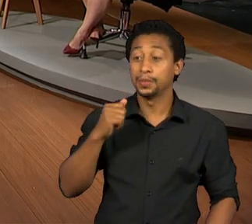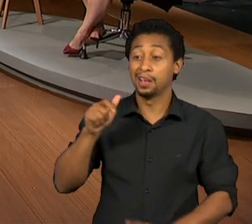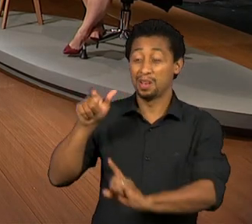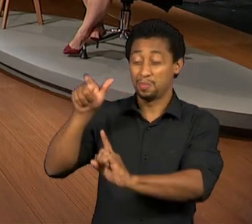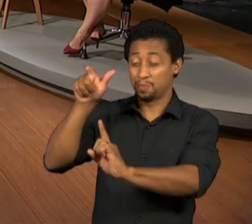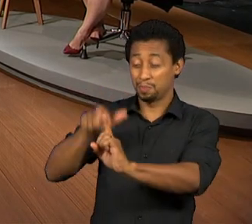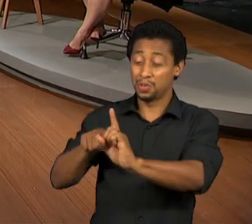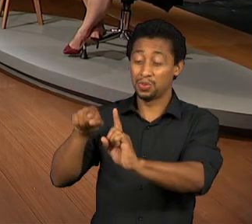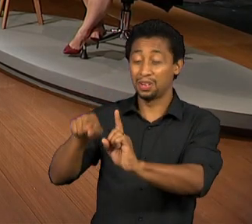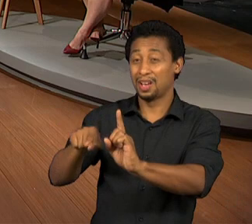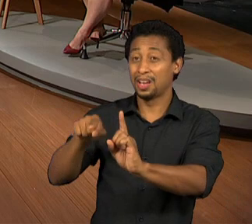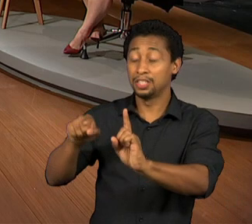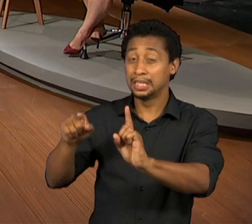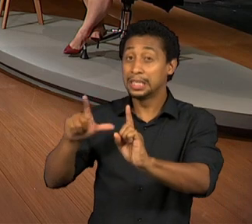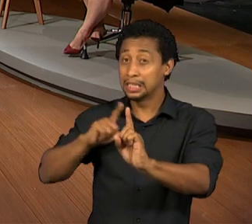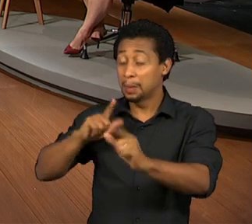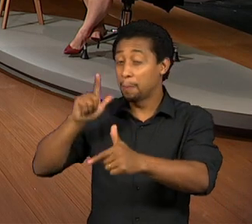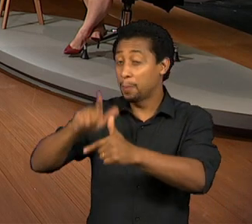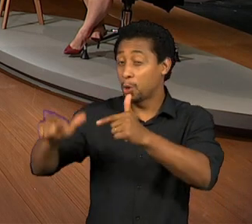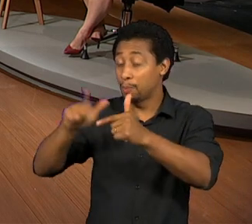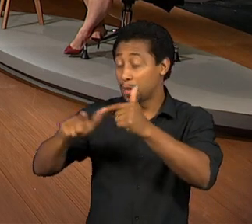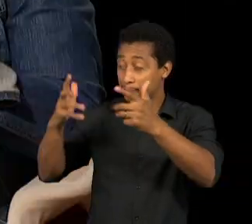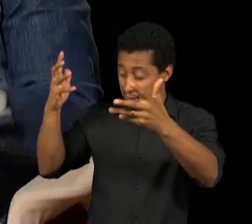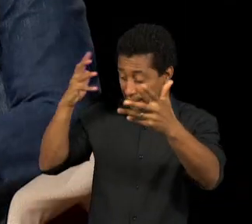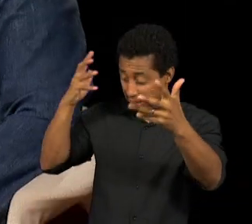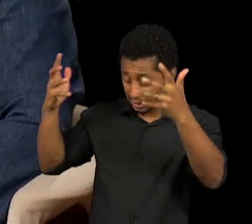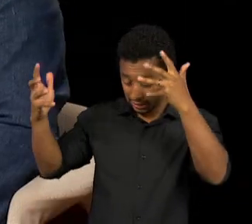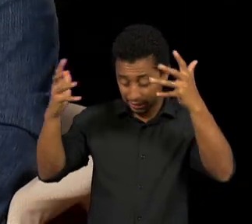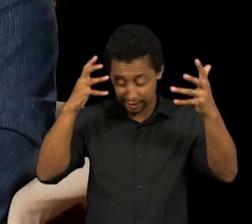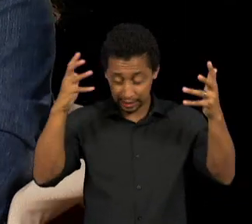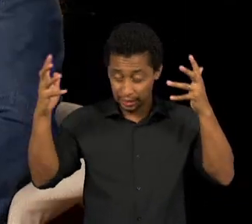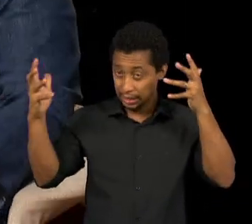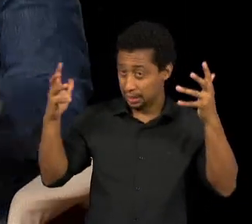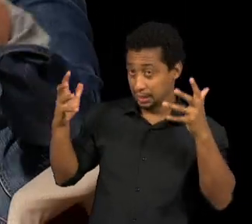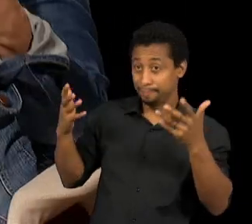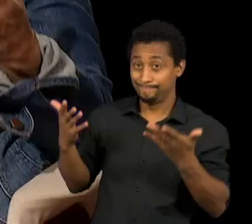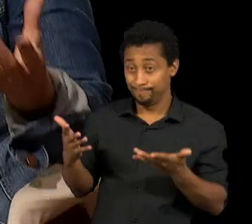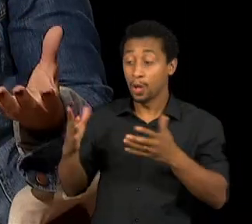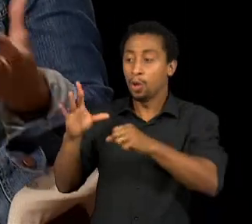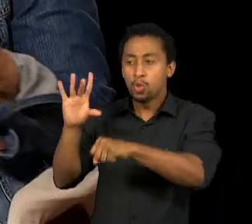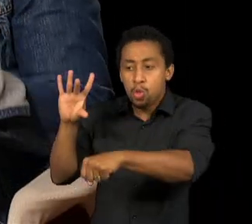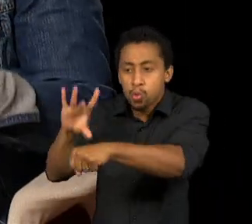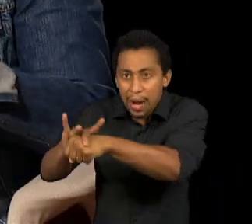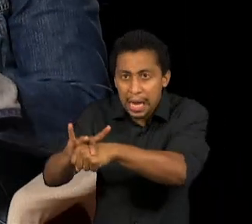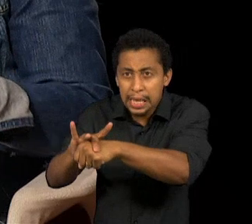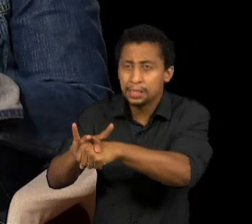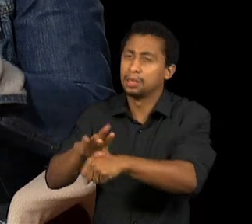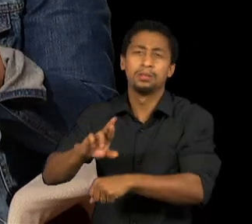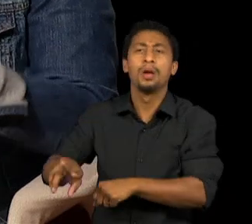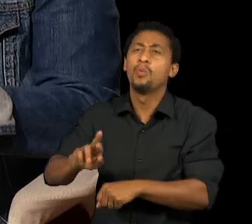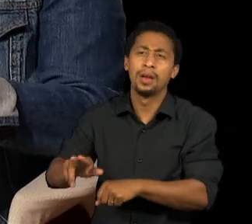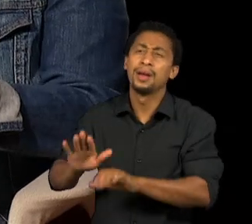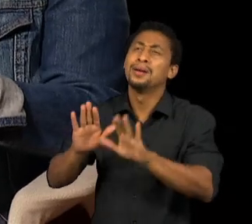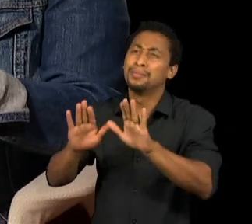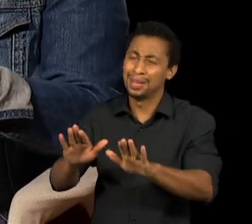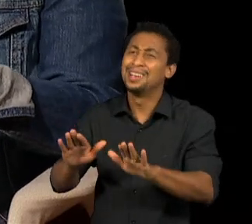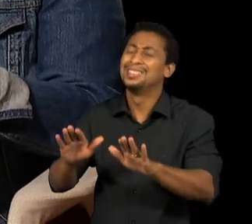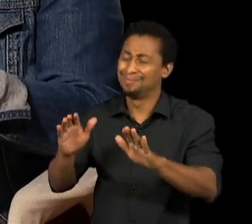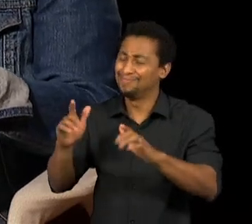limítrofe, né? Ela estava ela não era totalmente doente, mas ela era infantil, ela tinha